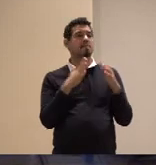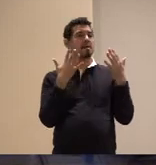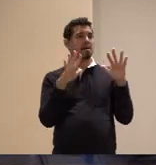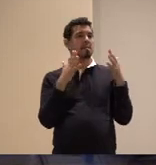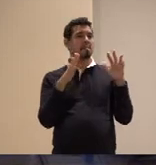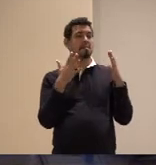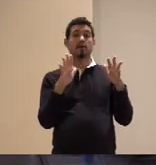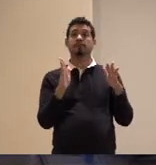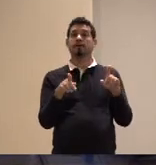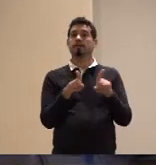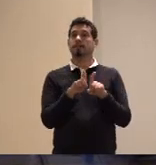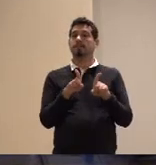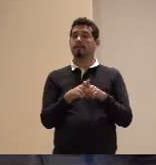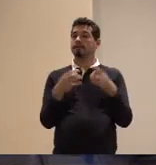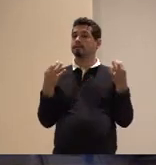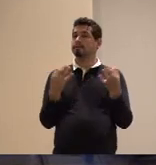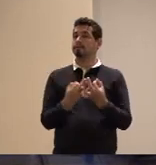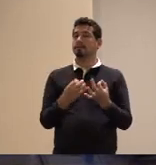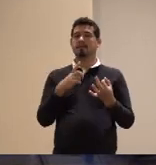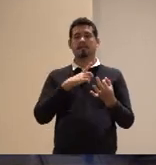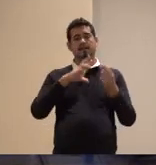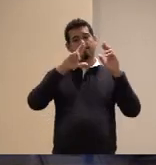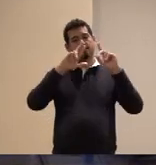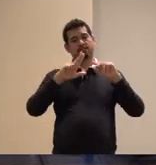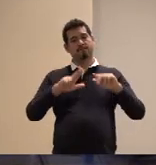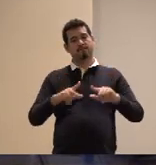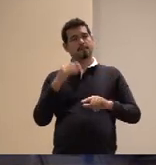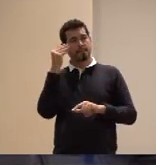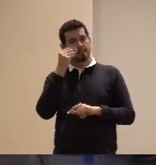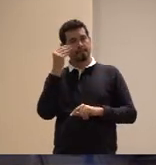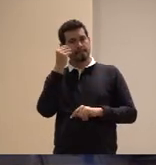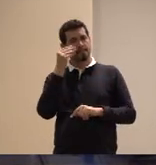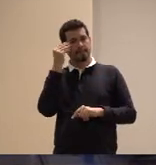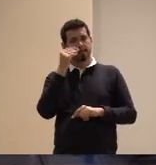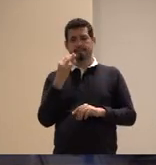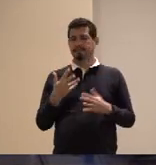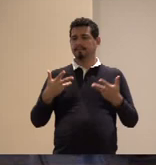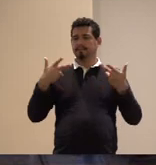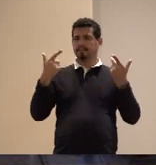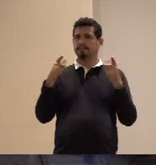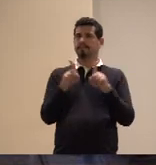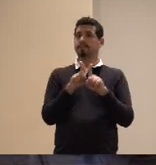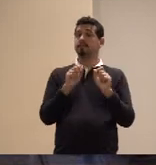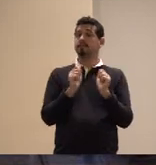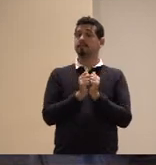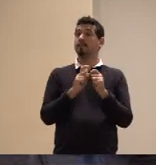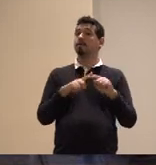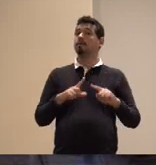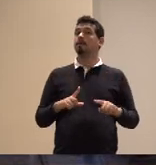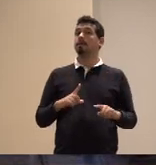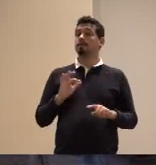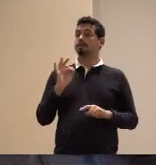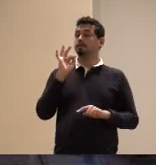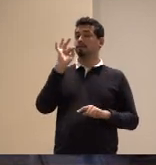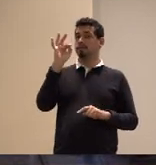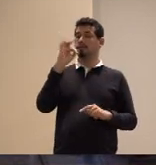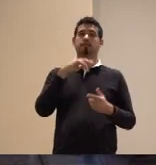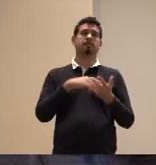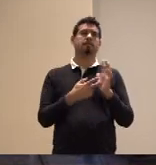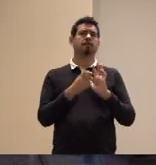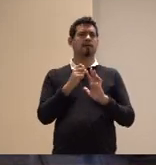parabéns. Com certeza, teria muitas outras experiências exitosas, mas sempre que possível, vai